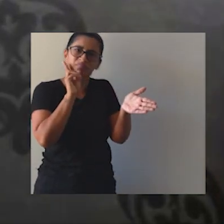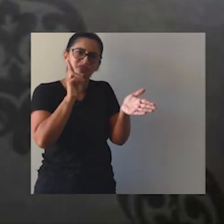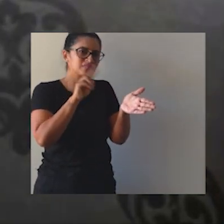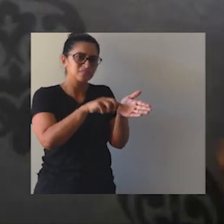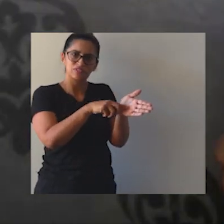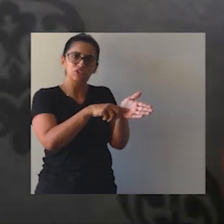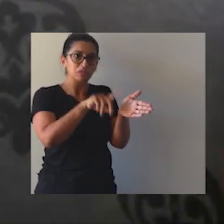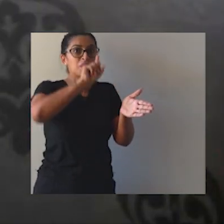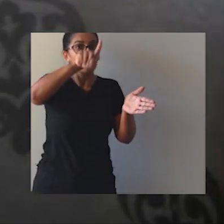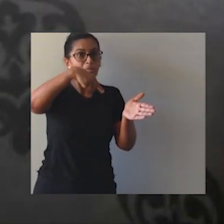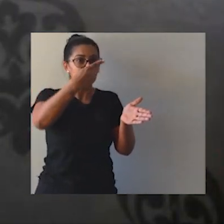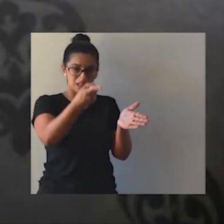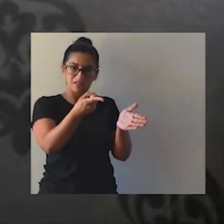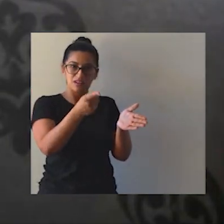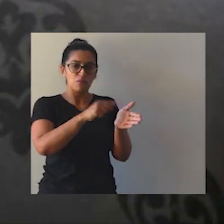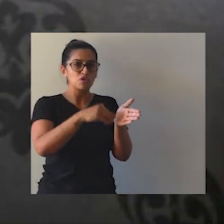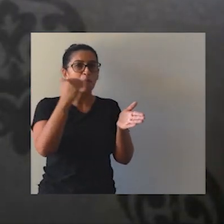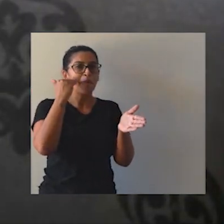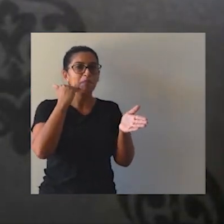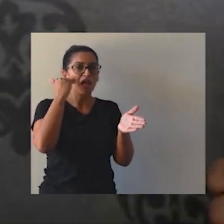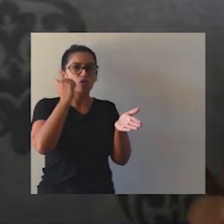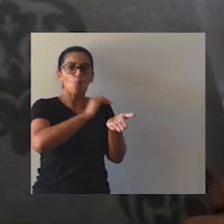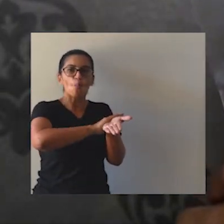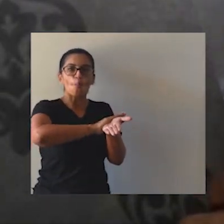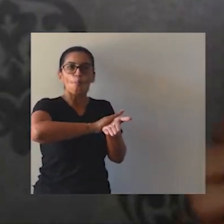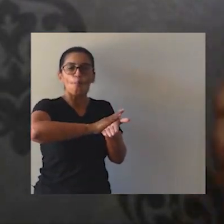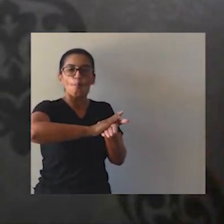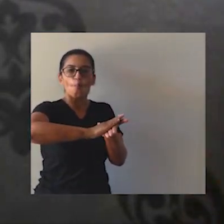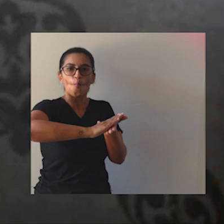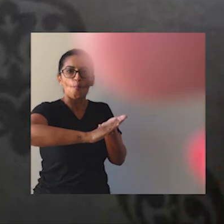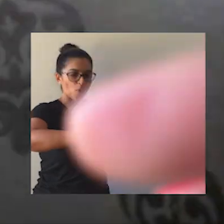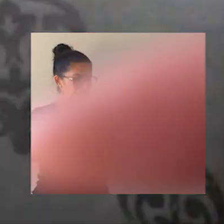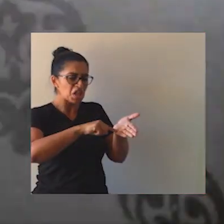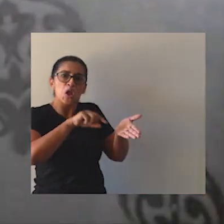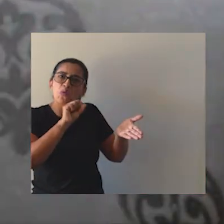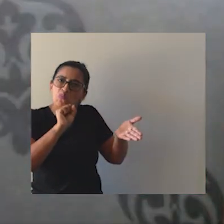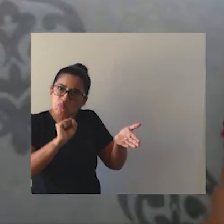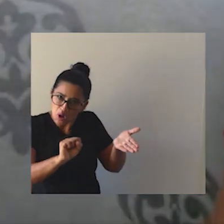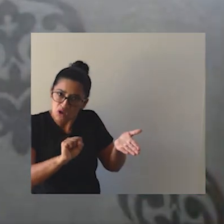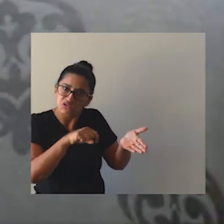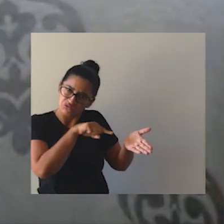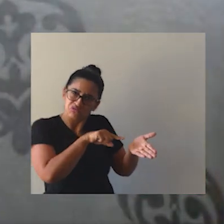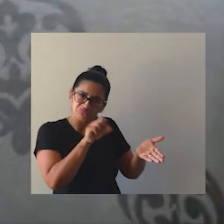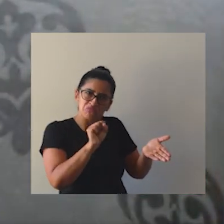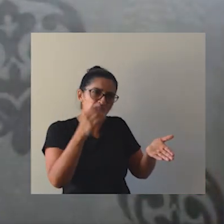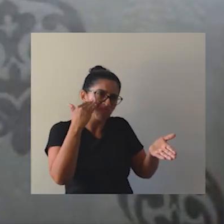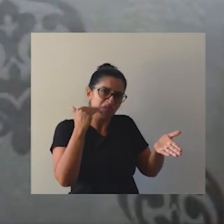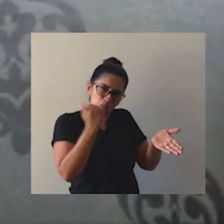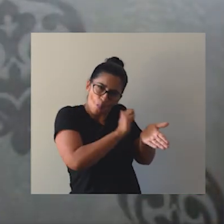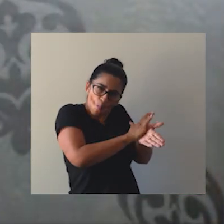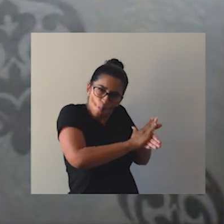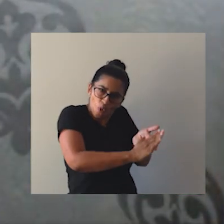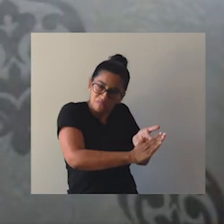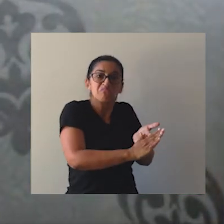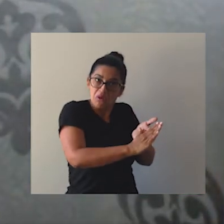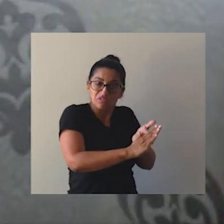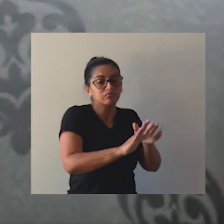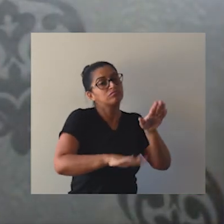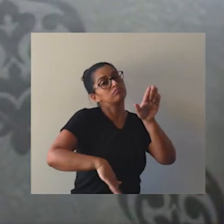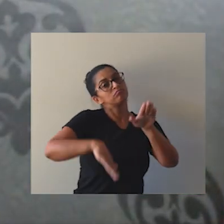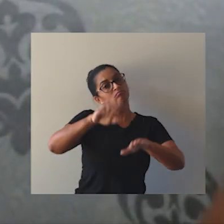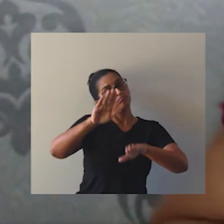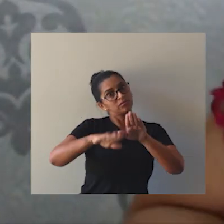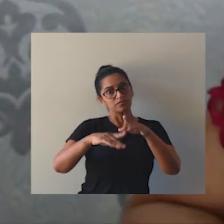aí, plastificado pode, dependendo da patologia, porque às vezes tem crianças com o brilho não vai